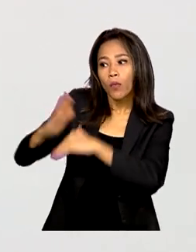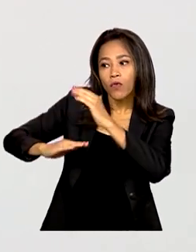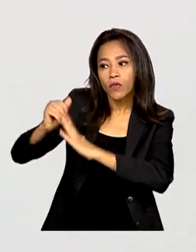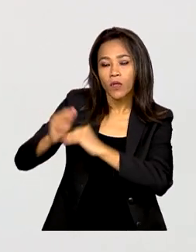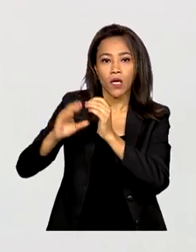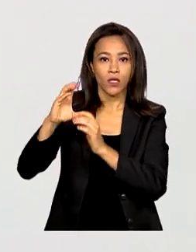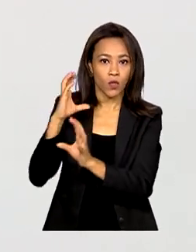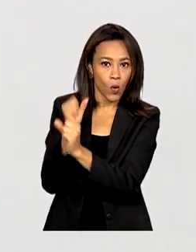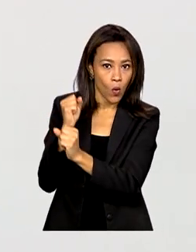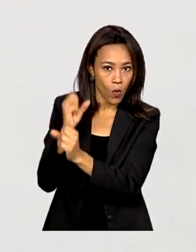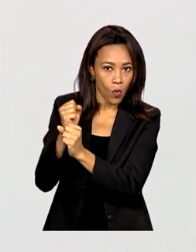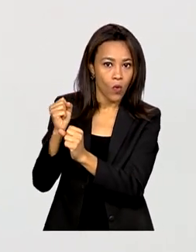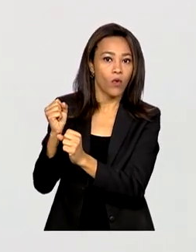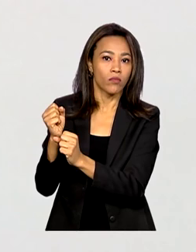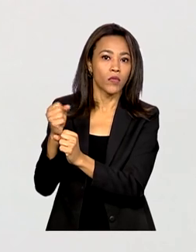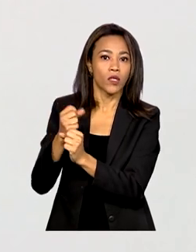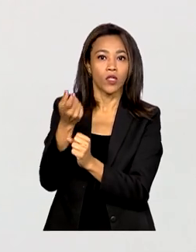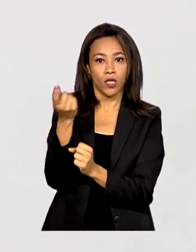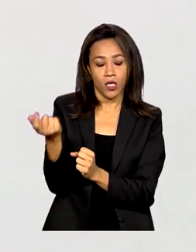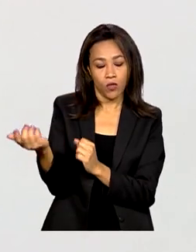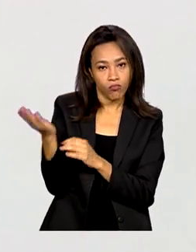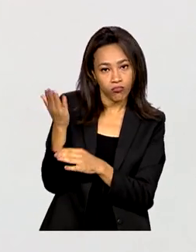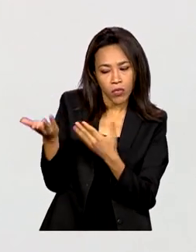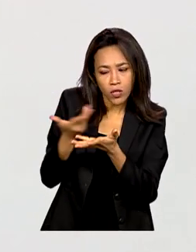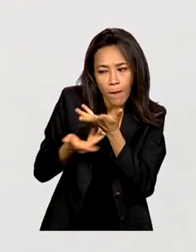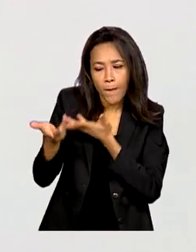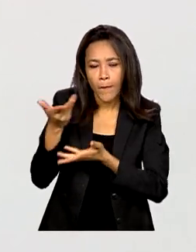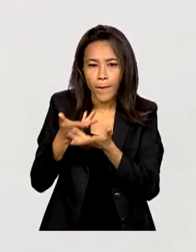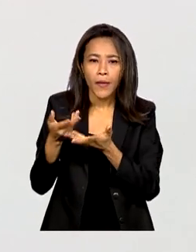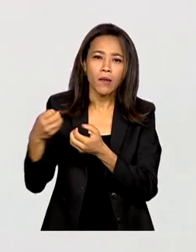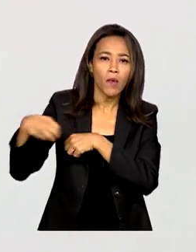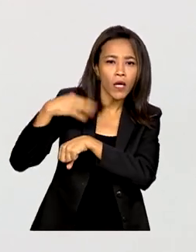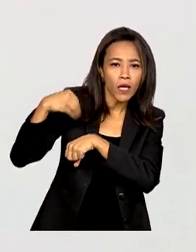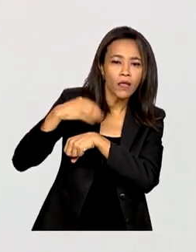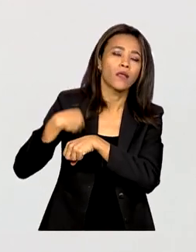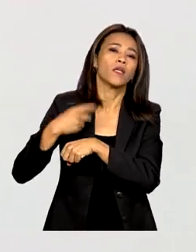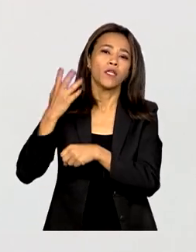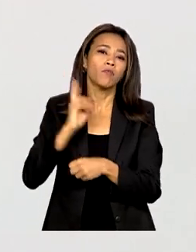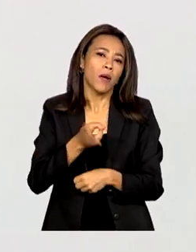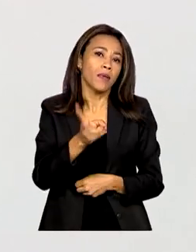contribuo direto. E a gente faz o possível e o impossível para manter, né?